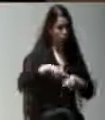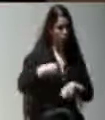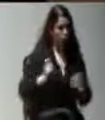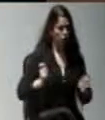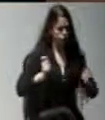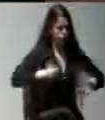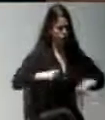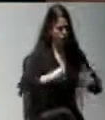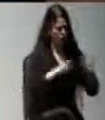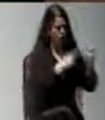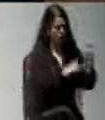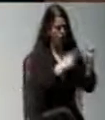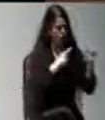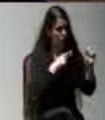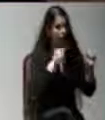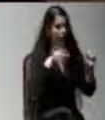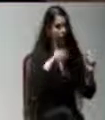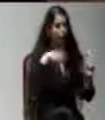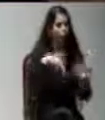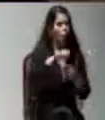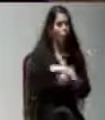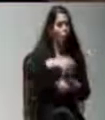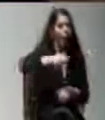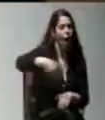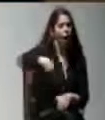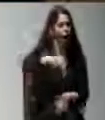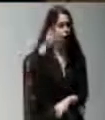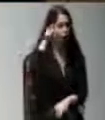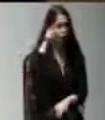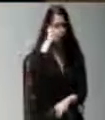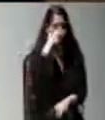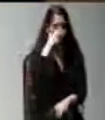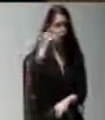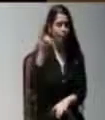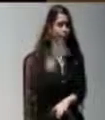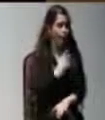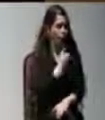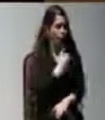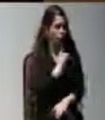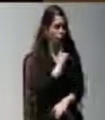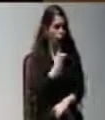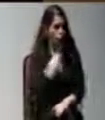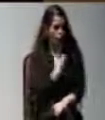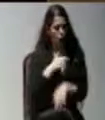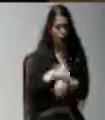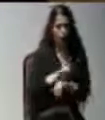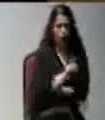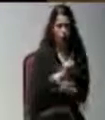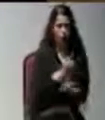contrário. Então, acho que acabamos esse evento com um